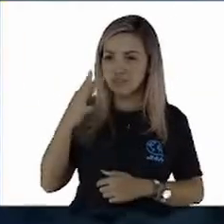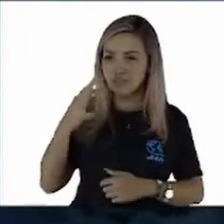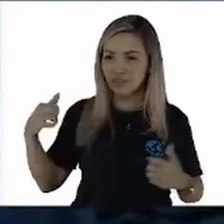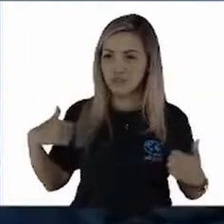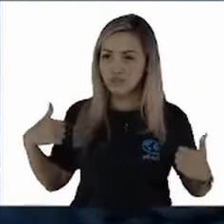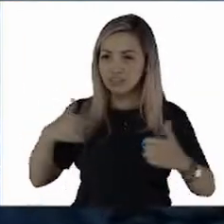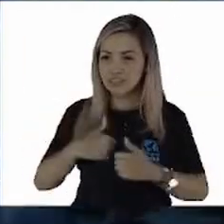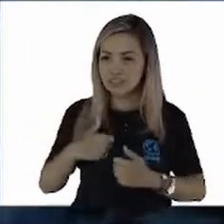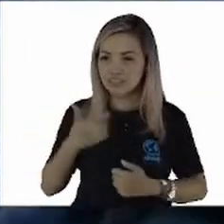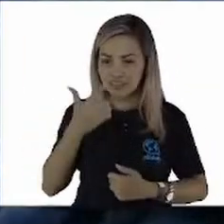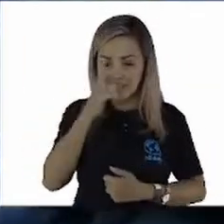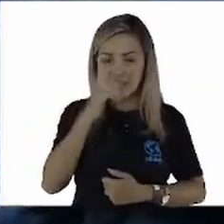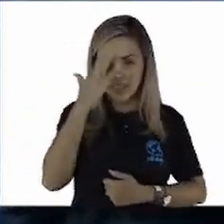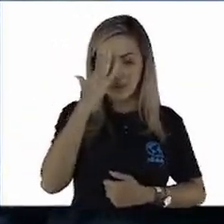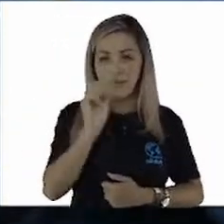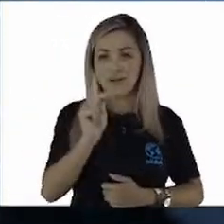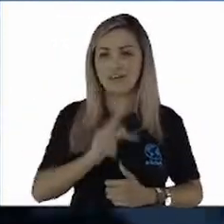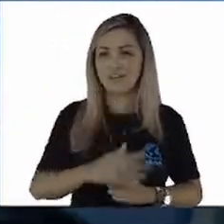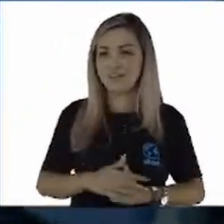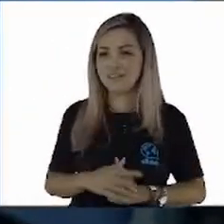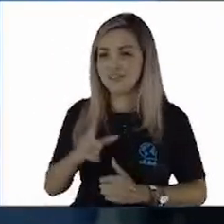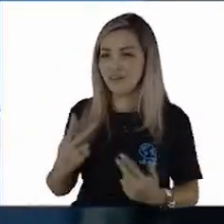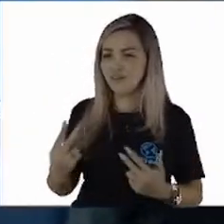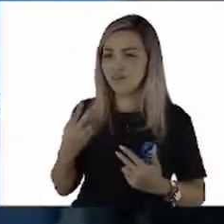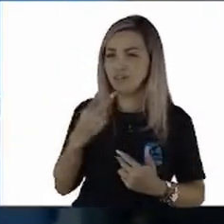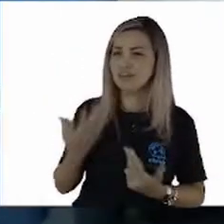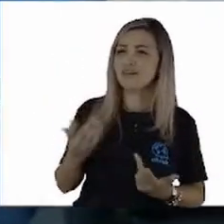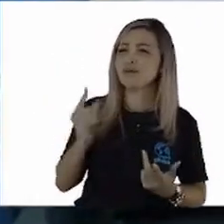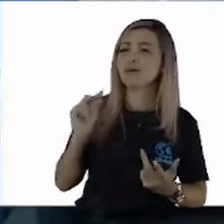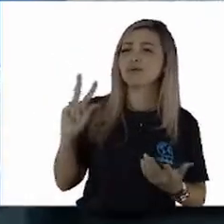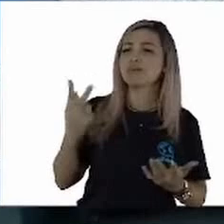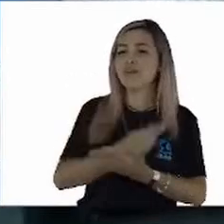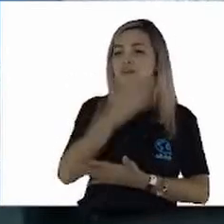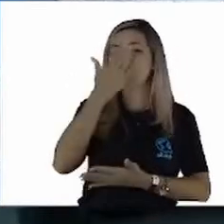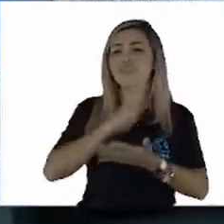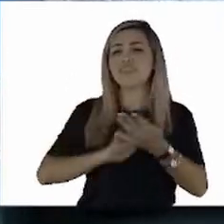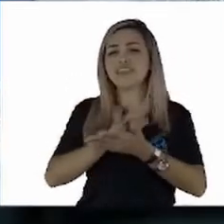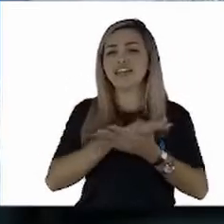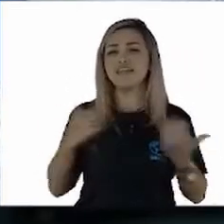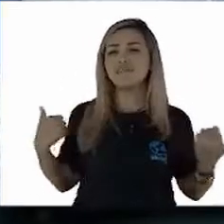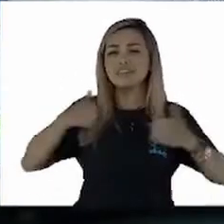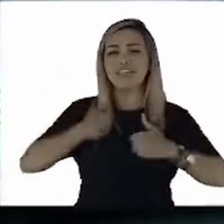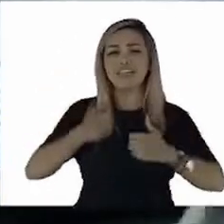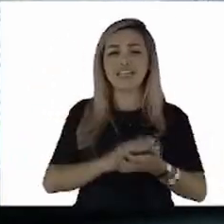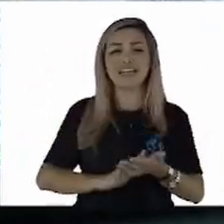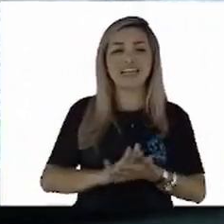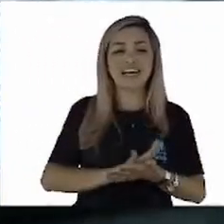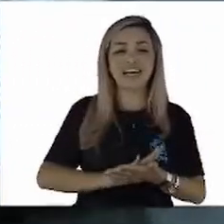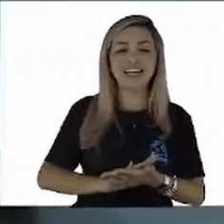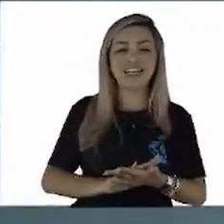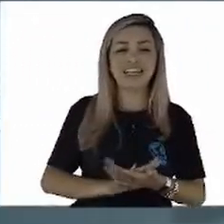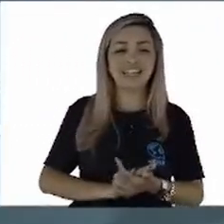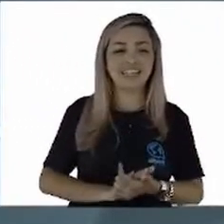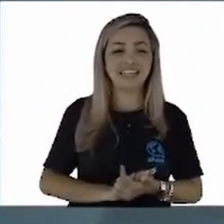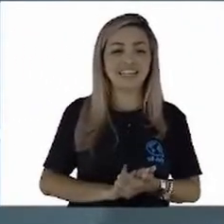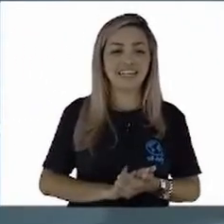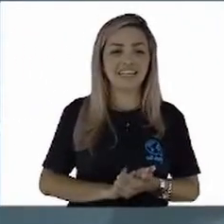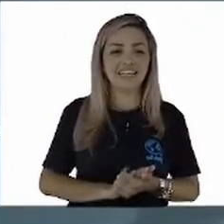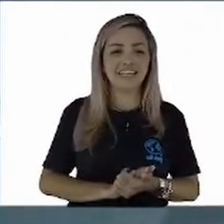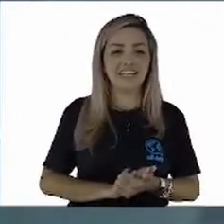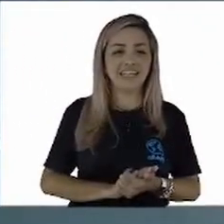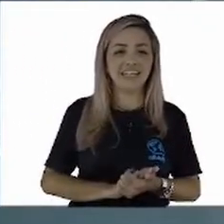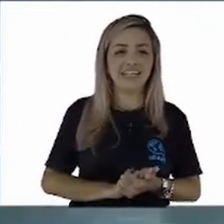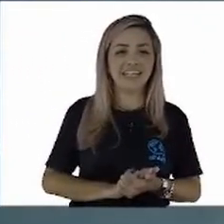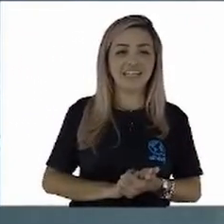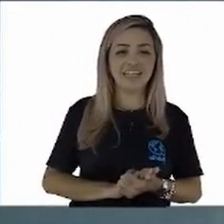casaco. Entendeu, né? Ah, entendeu. Ele tava olhando, tipo, porra, o que que houve? Eu não vi nada que eu botei o casaco. Tira do braço aí, desenrola. Pega a corda